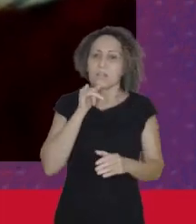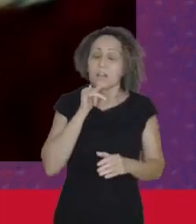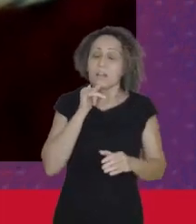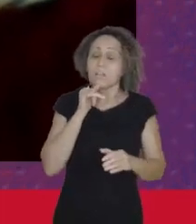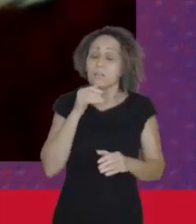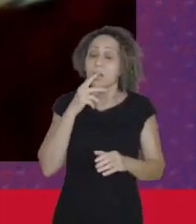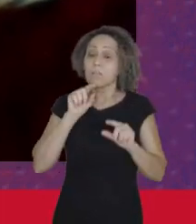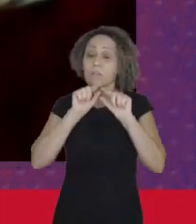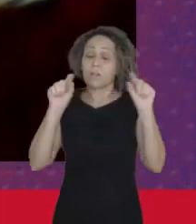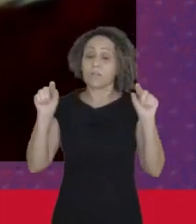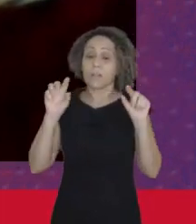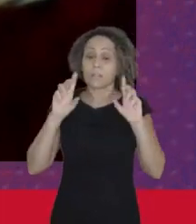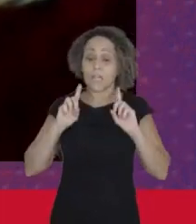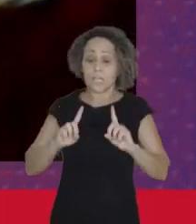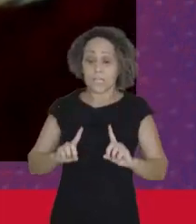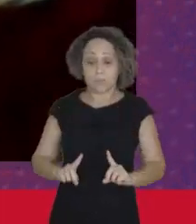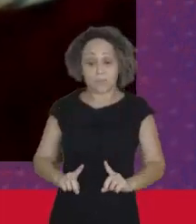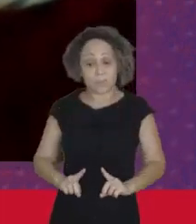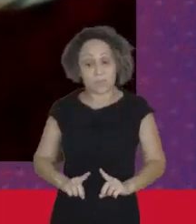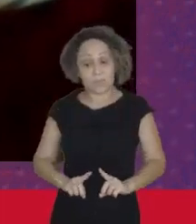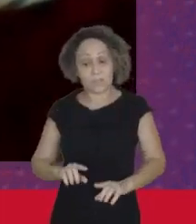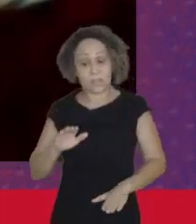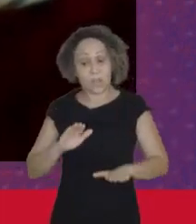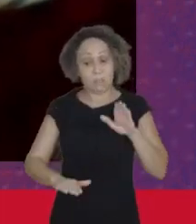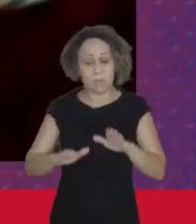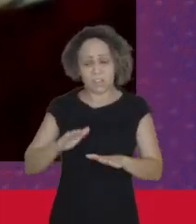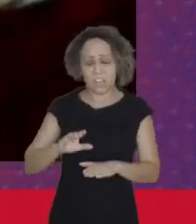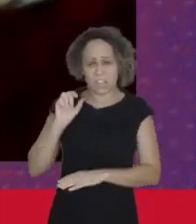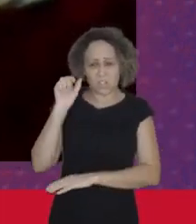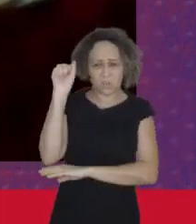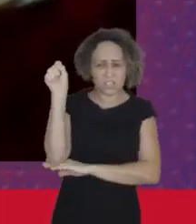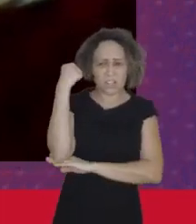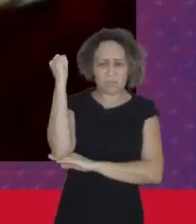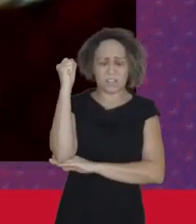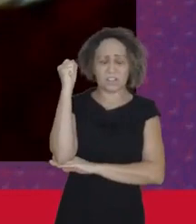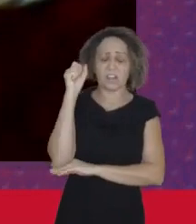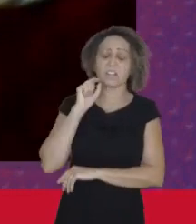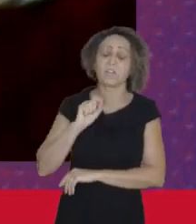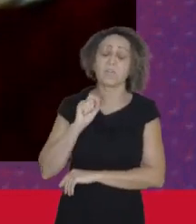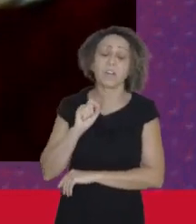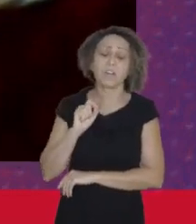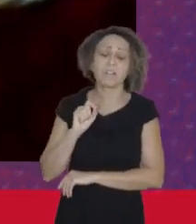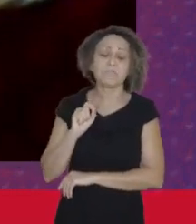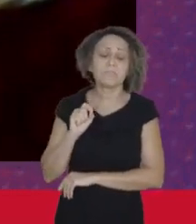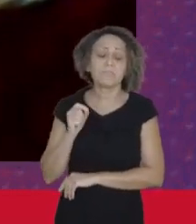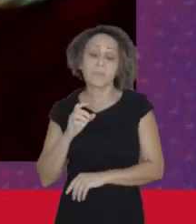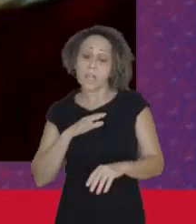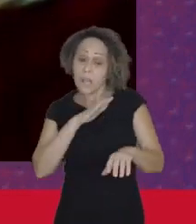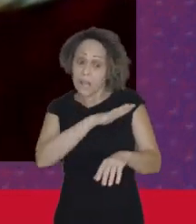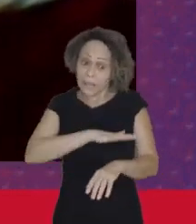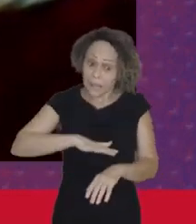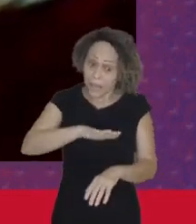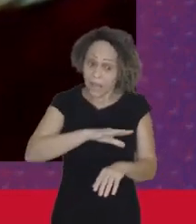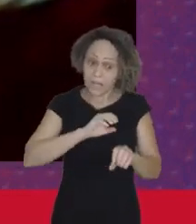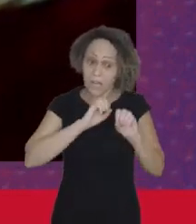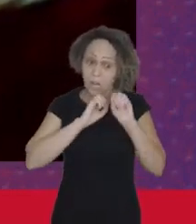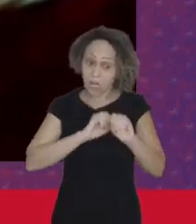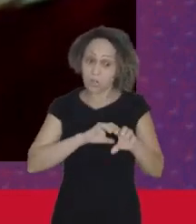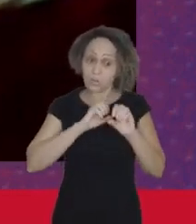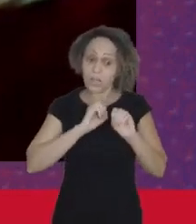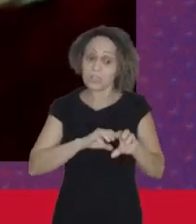deficiência, dependendo do seu grau. Aí, na concepção educacional, começa-se